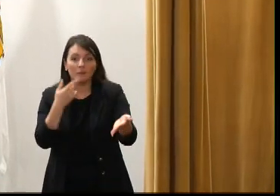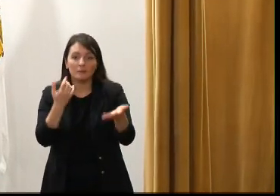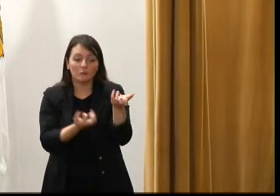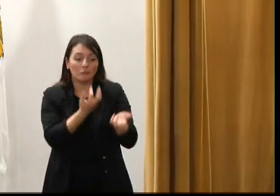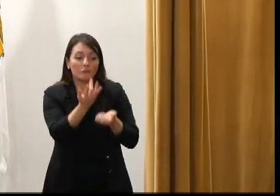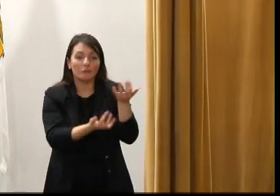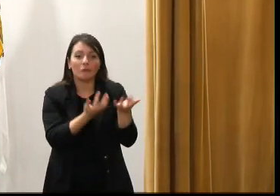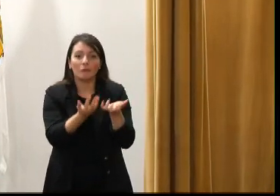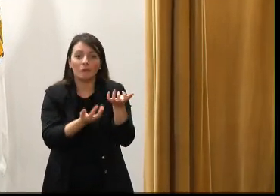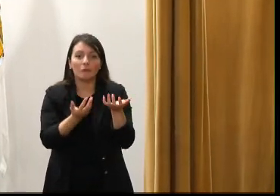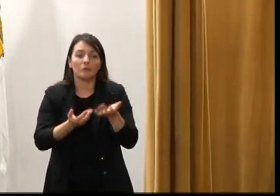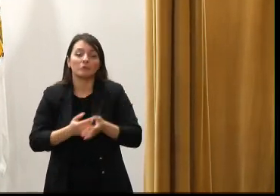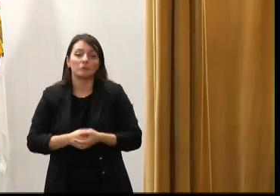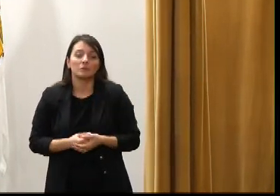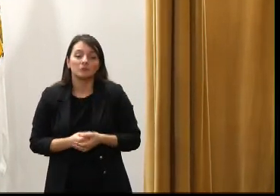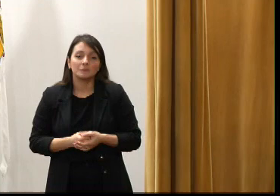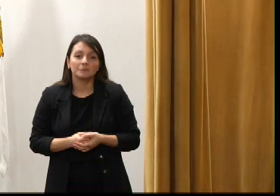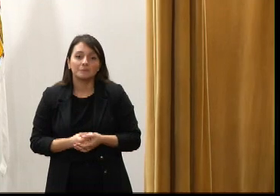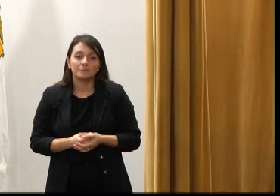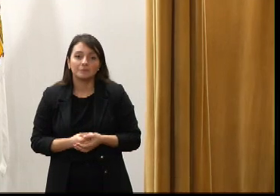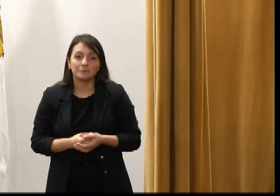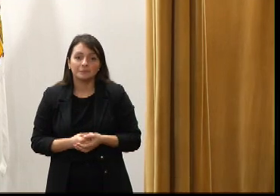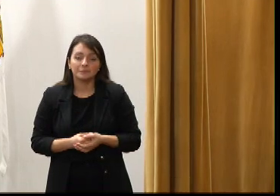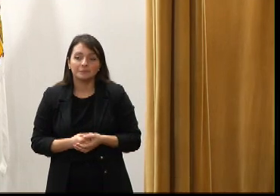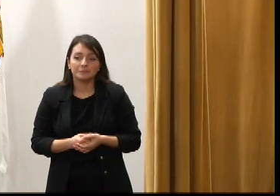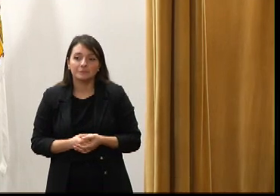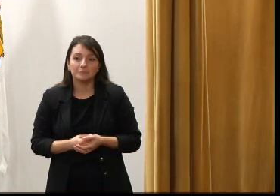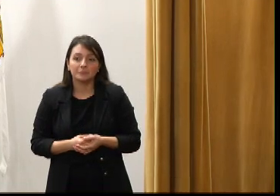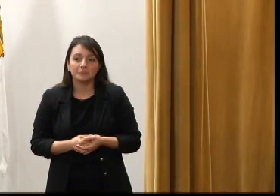metano 16%, óxido nitroso 6%.